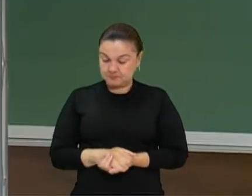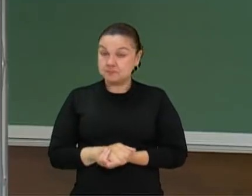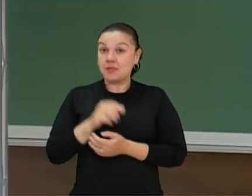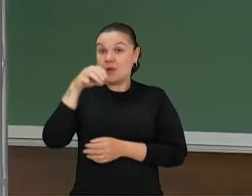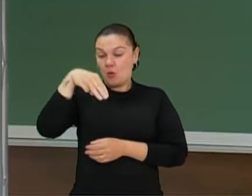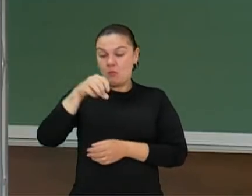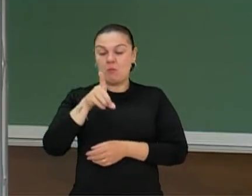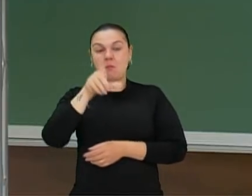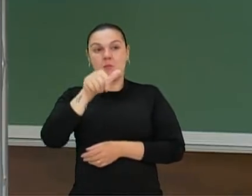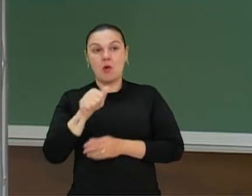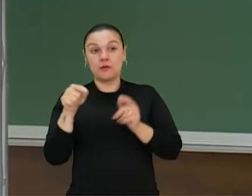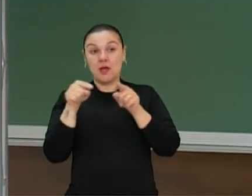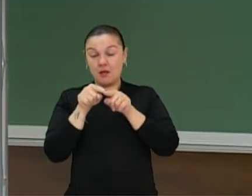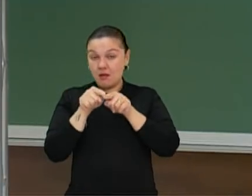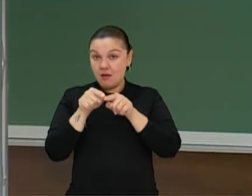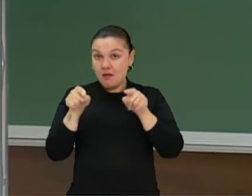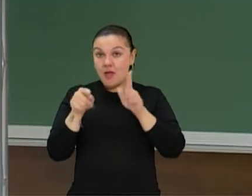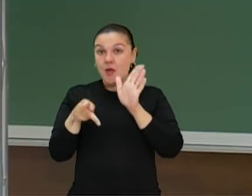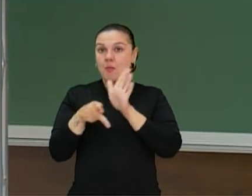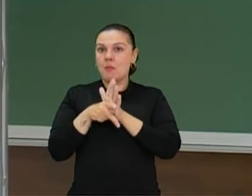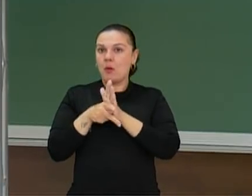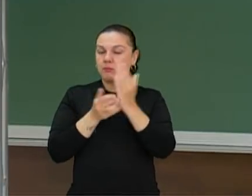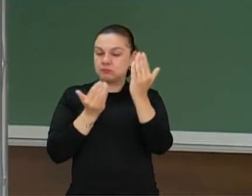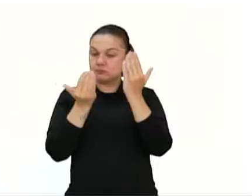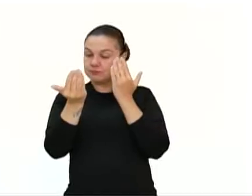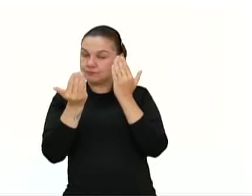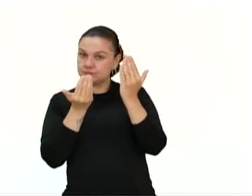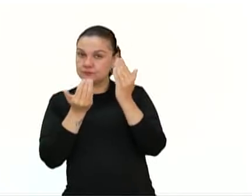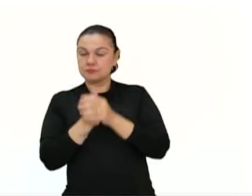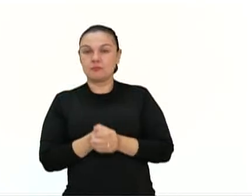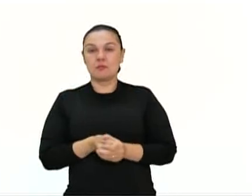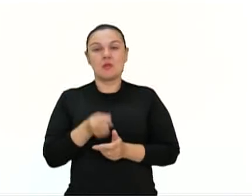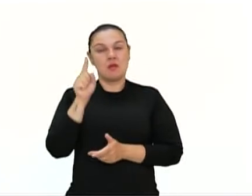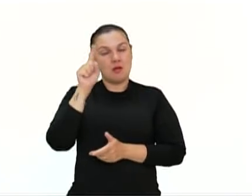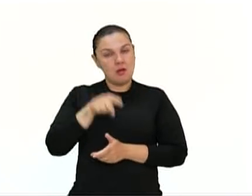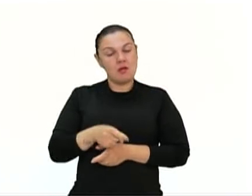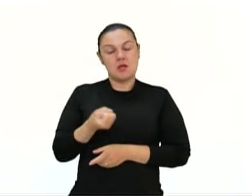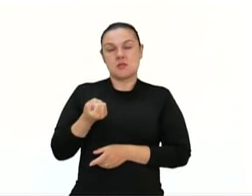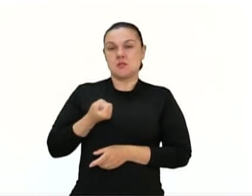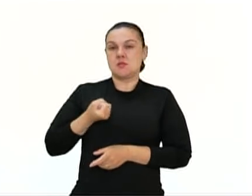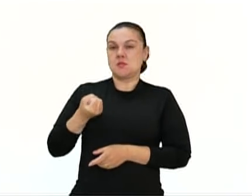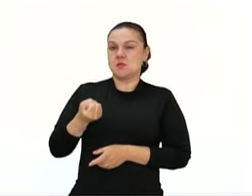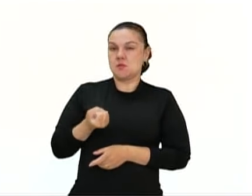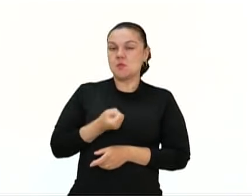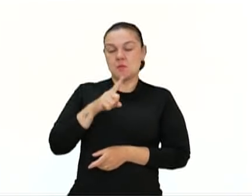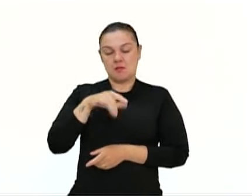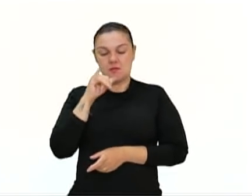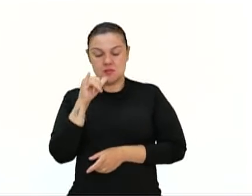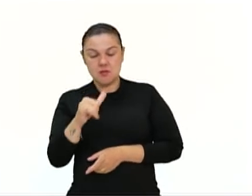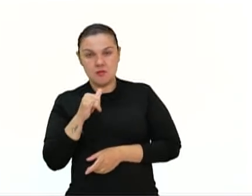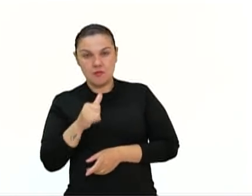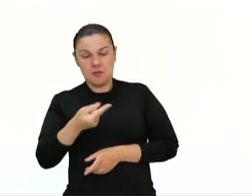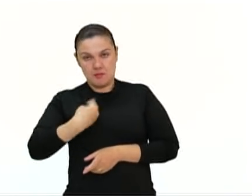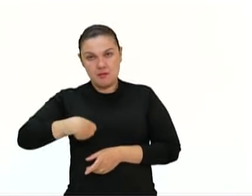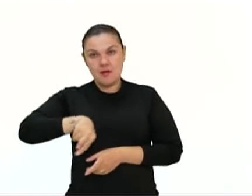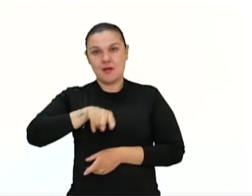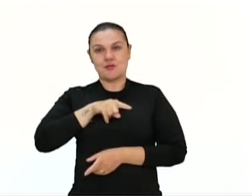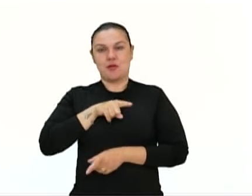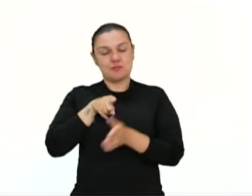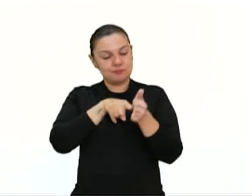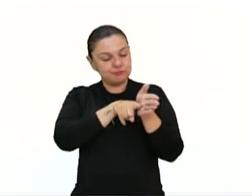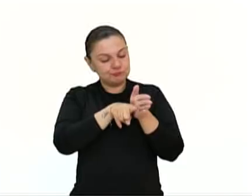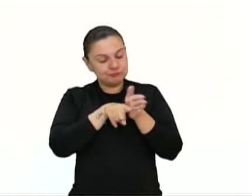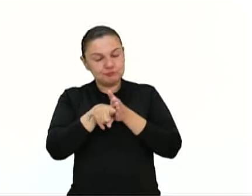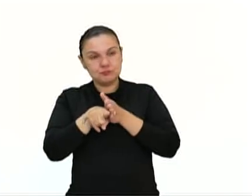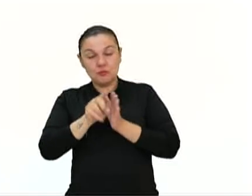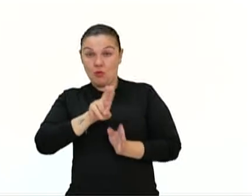A moda é uma medida utilizada na análise de dados estatísticos. E são esses números, essas informações que nós